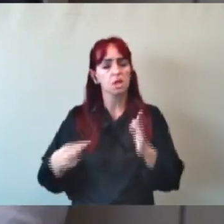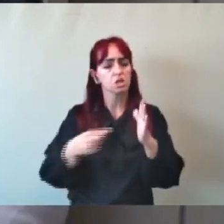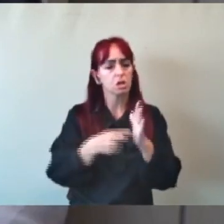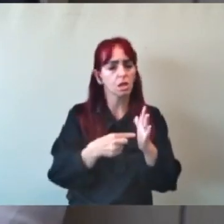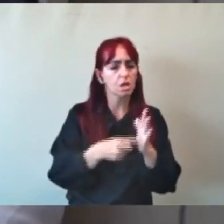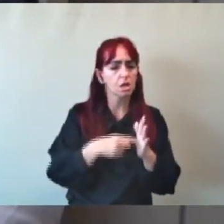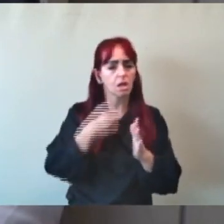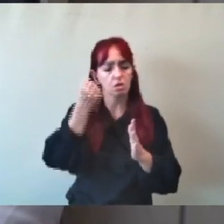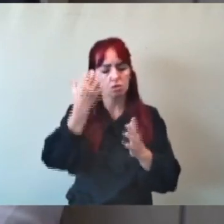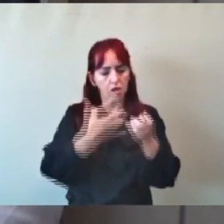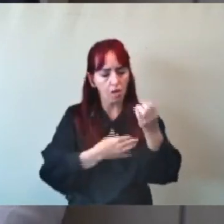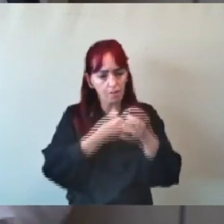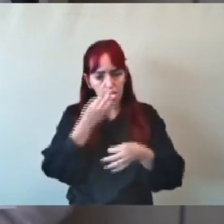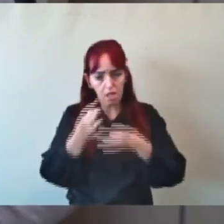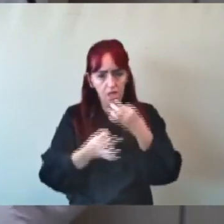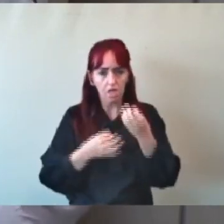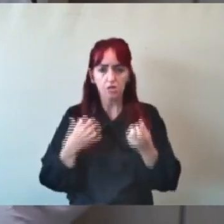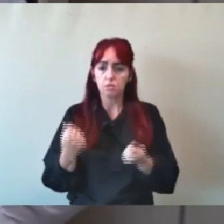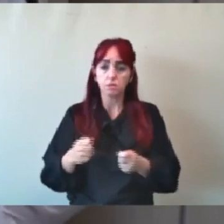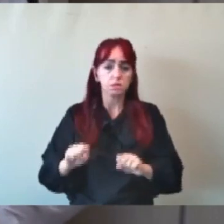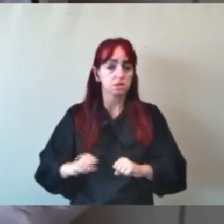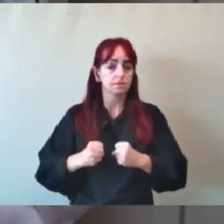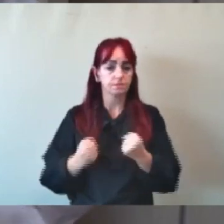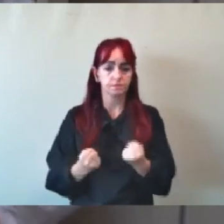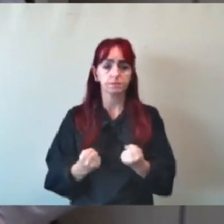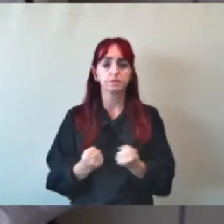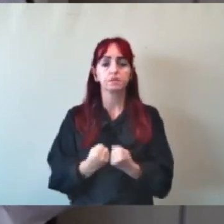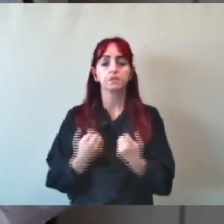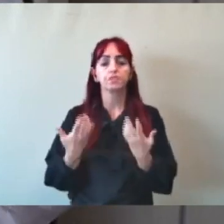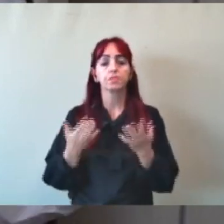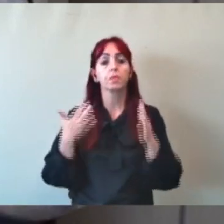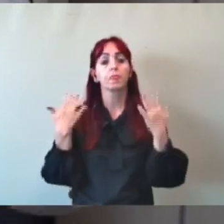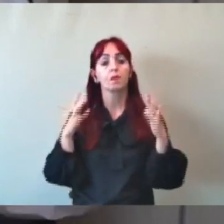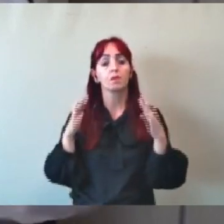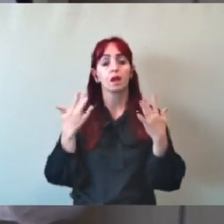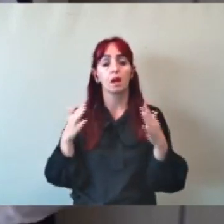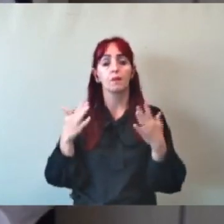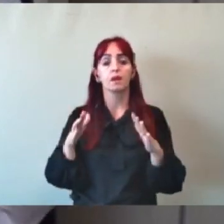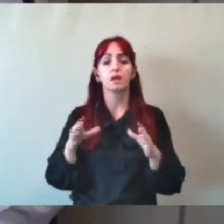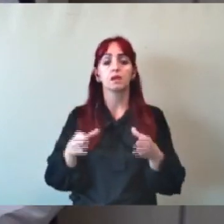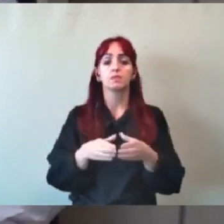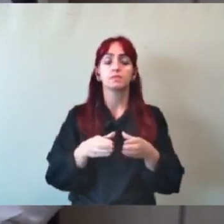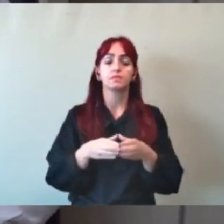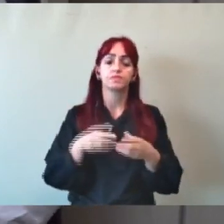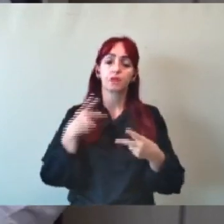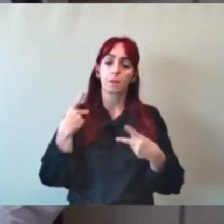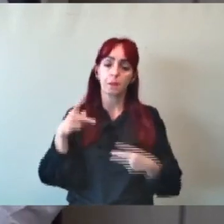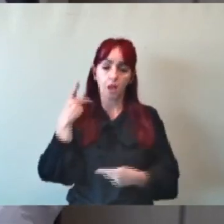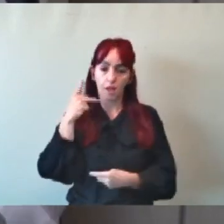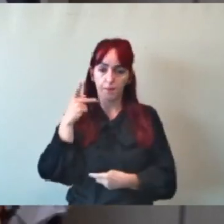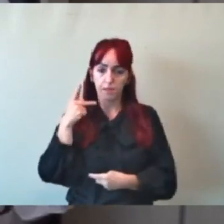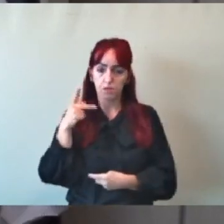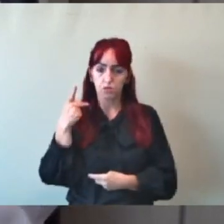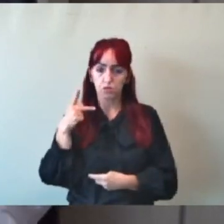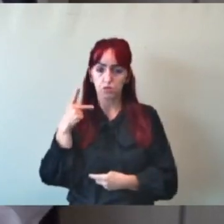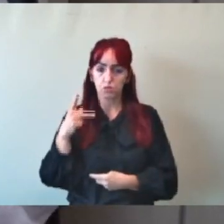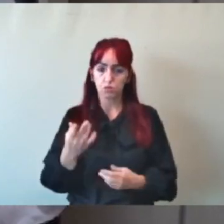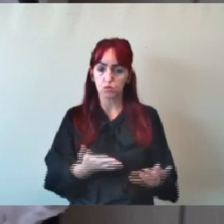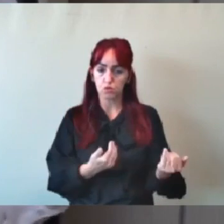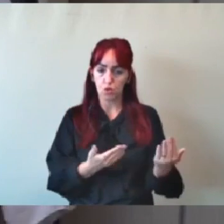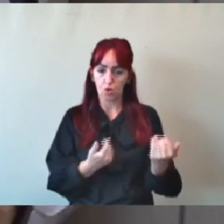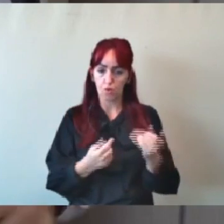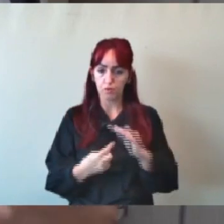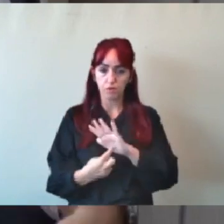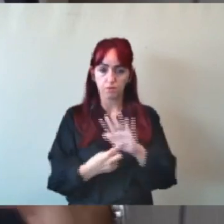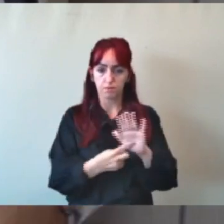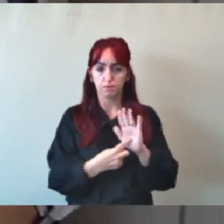funcionar. Então, parabéns aí para a turma do Parlamento Jovem que trouxe essa apresentação. Mas,